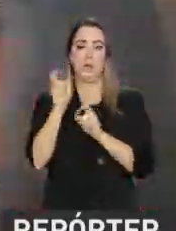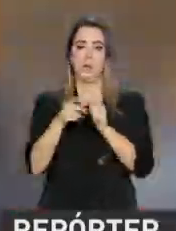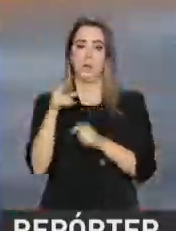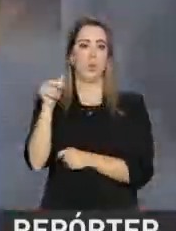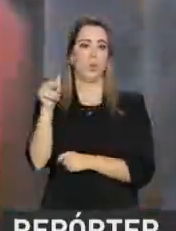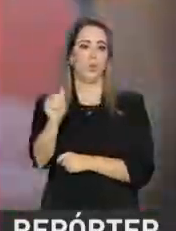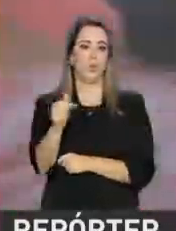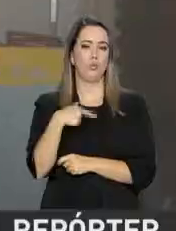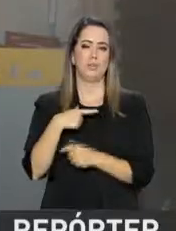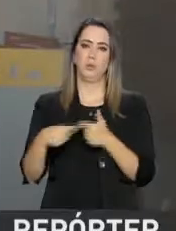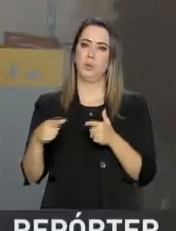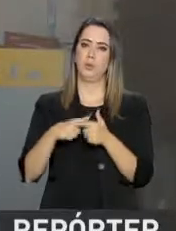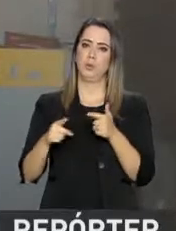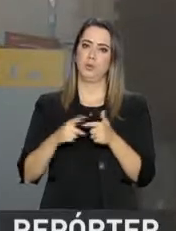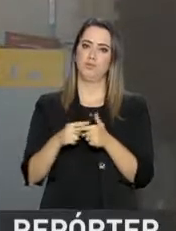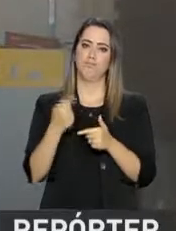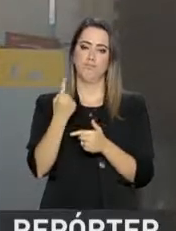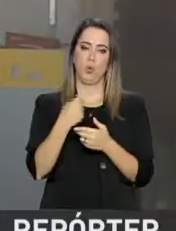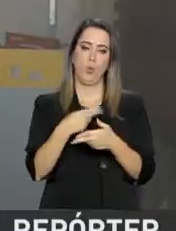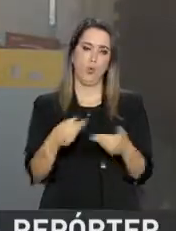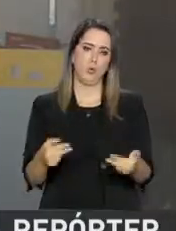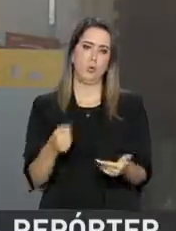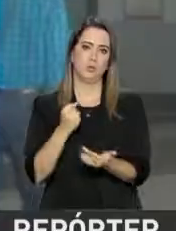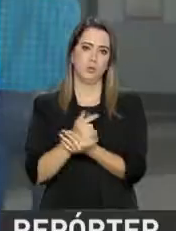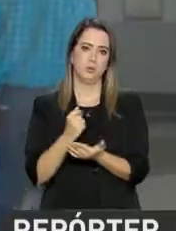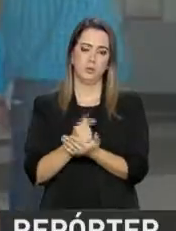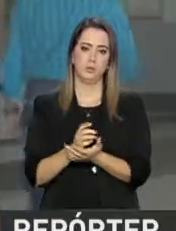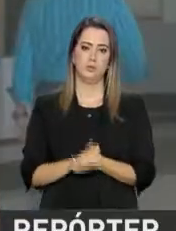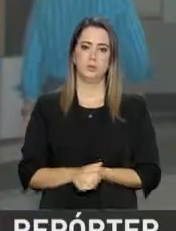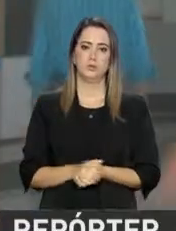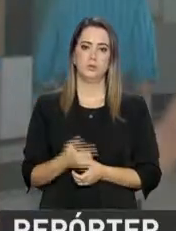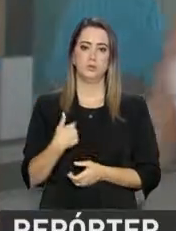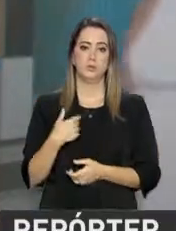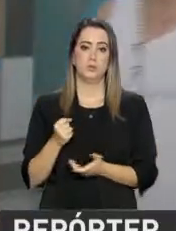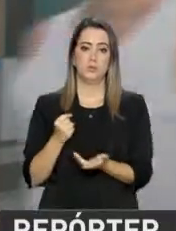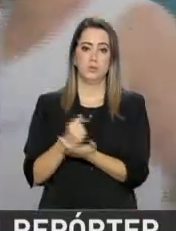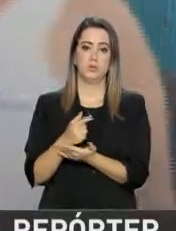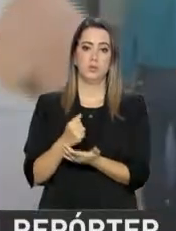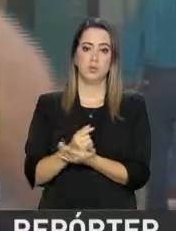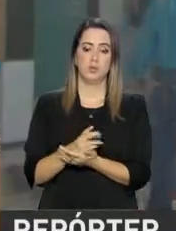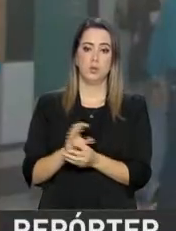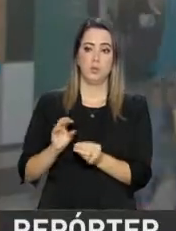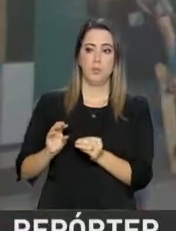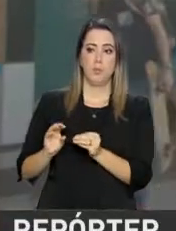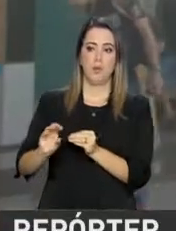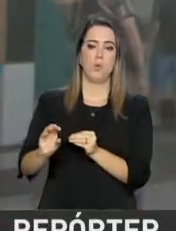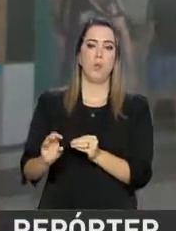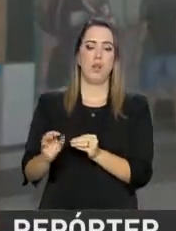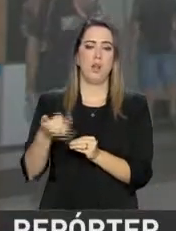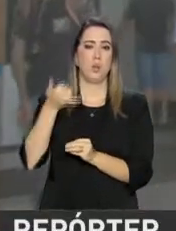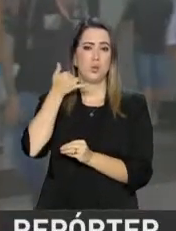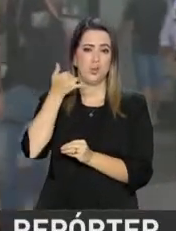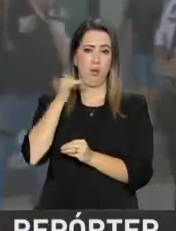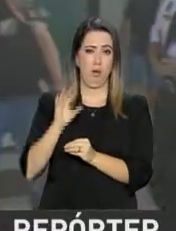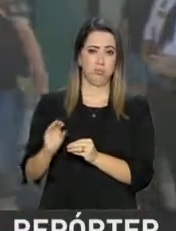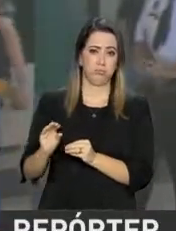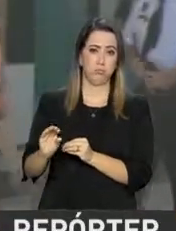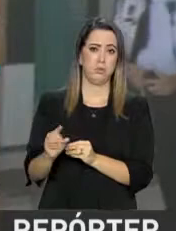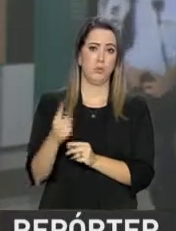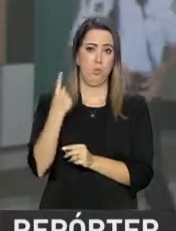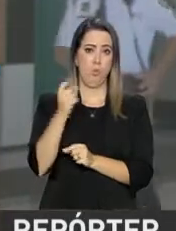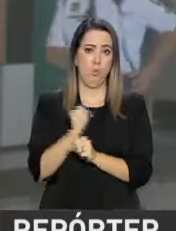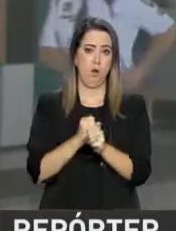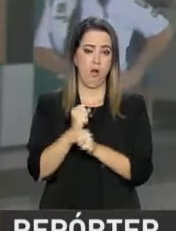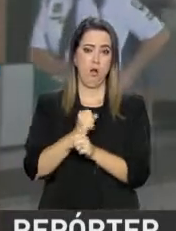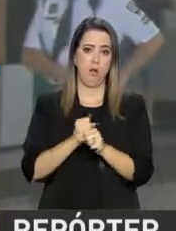nunca teve problema com um produto ou serviço eu comprei um carregador de celular e ele tinha garantia de um ano e aí ele quebrou